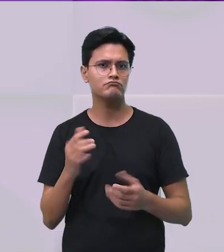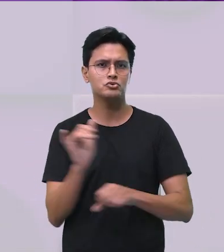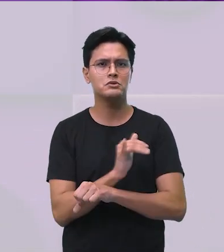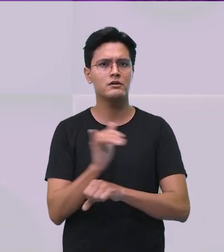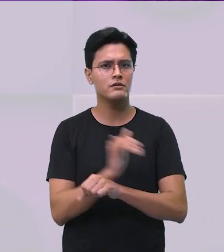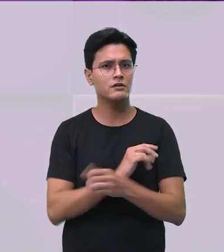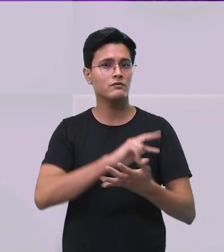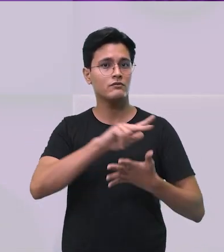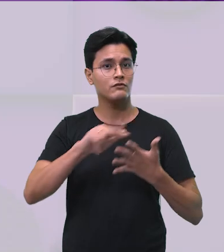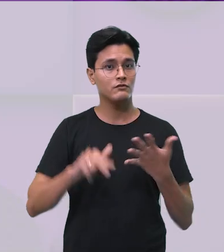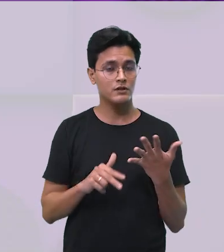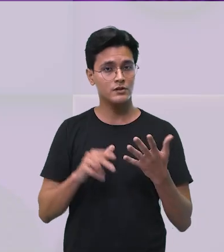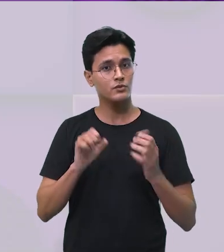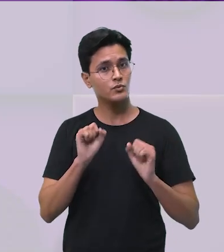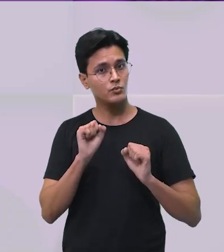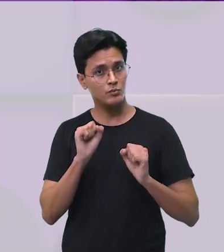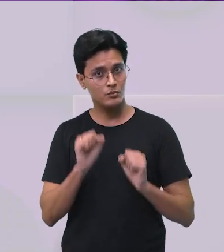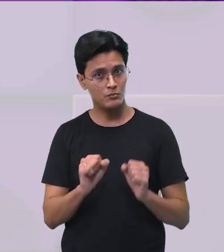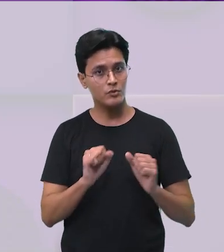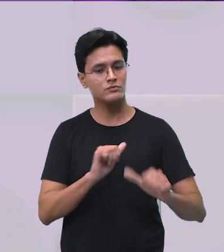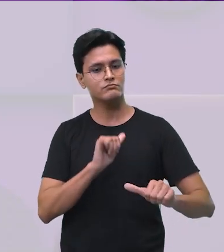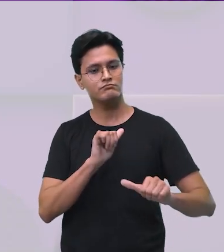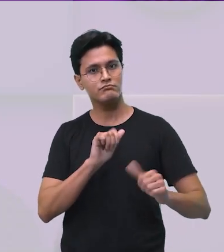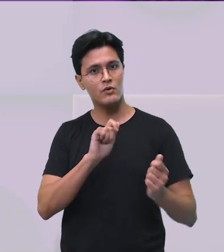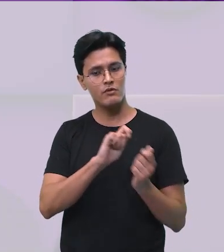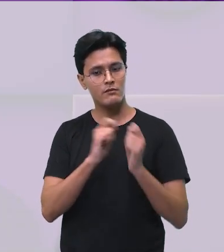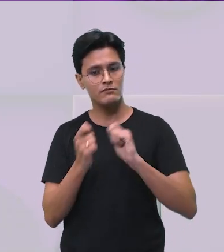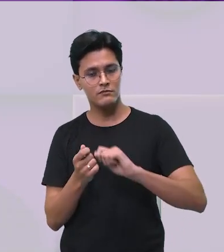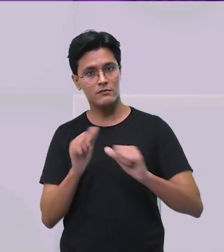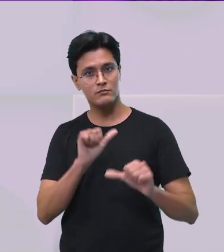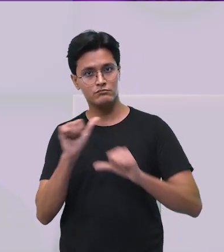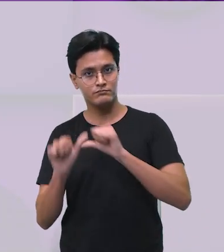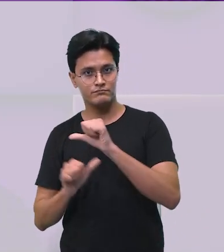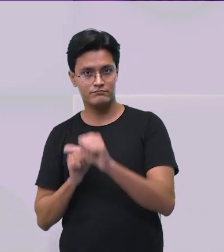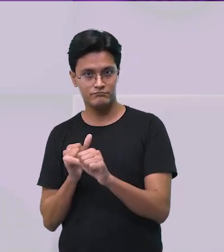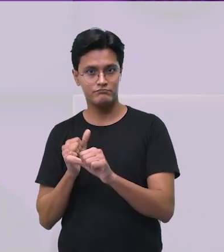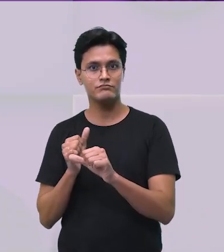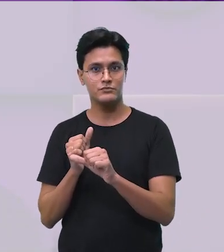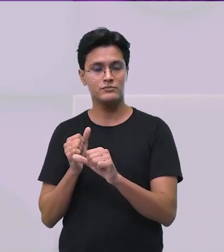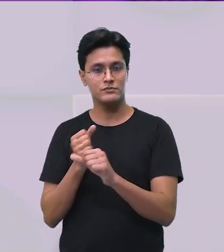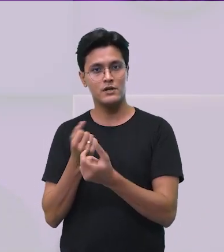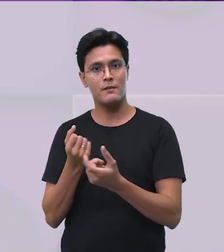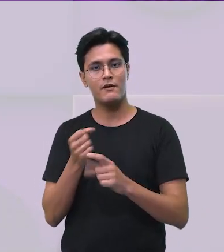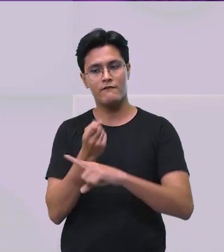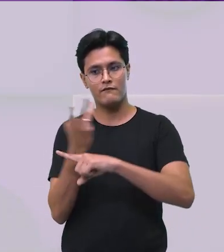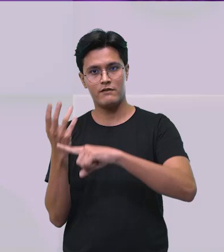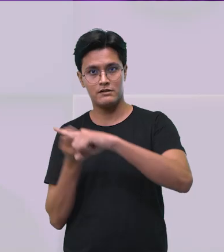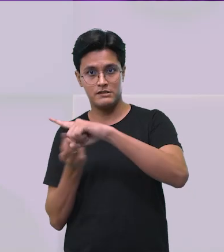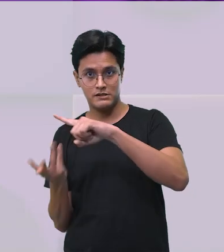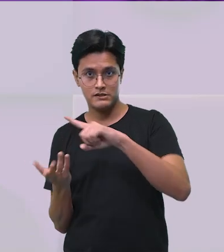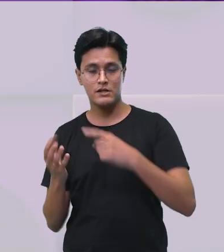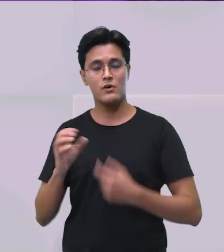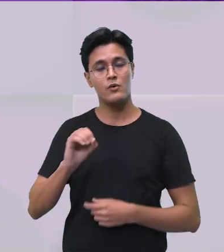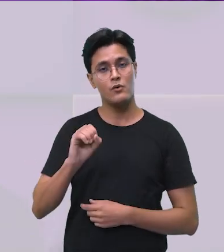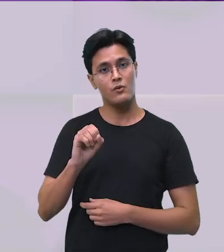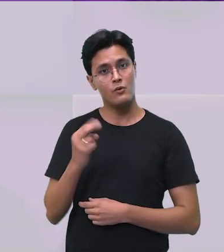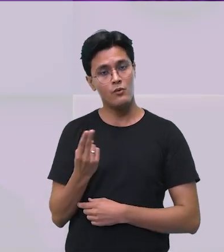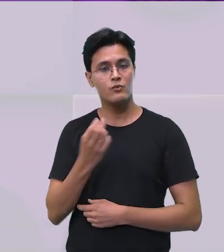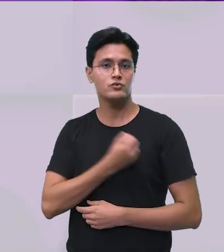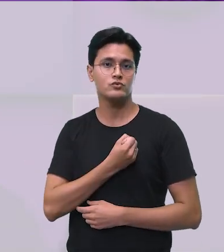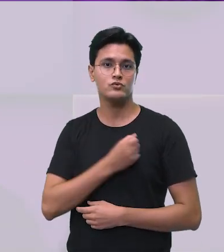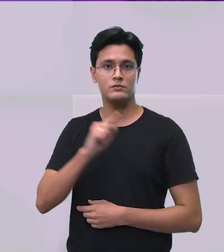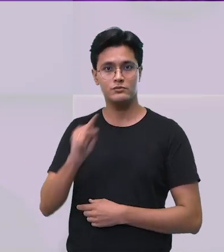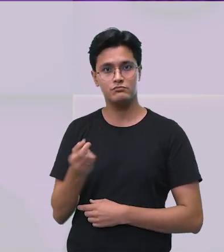certo? Você pode passar a porcentagem para fração decimal, você pode passar a porcentagem para número decimal, regra de